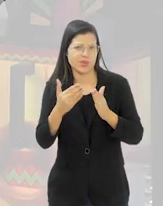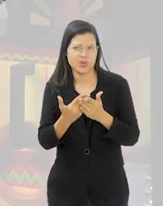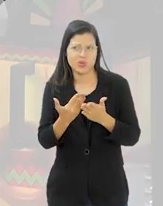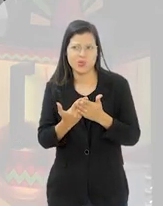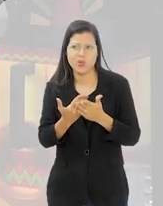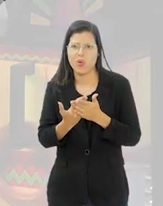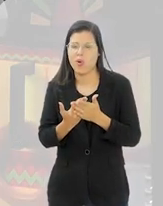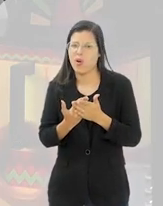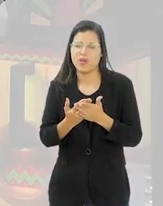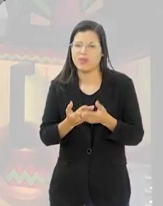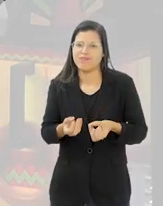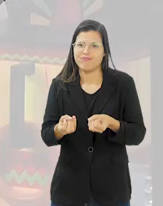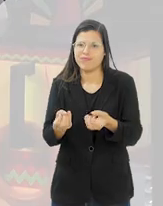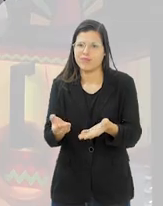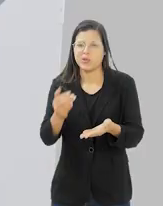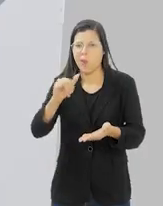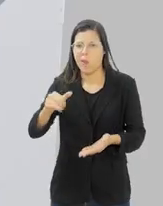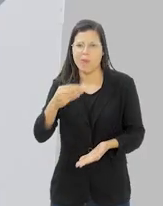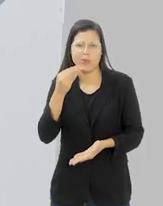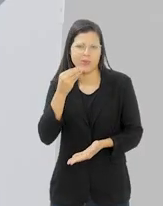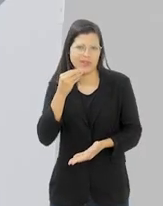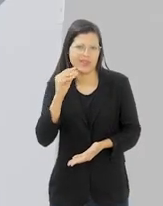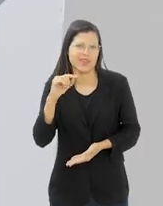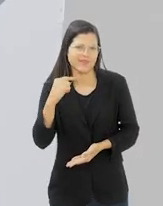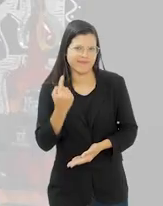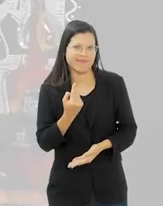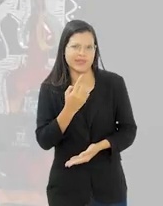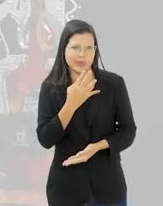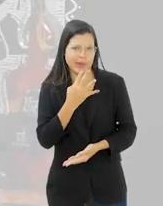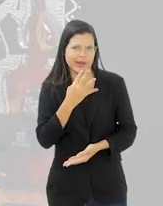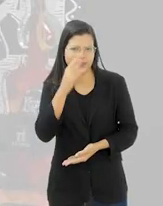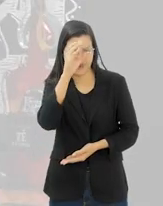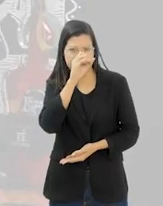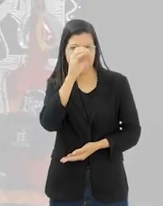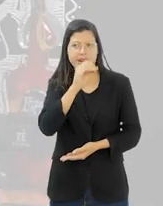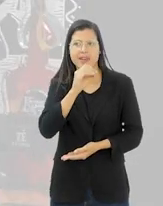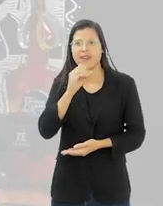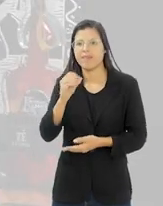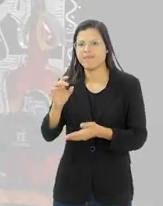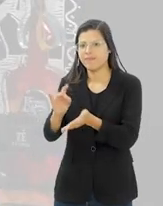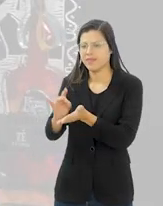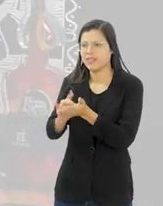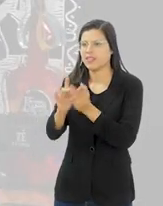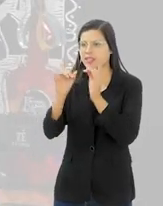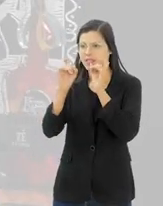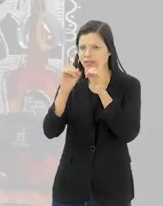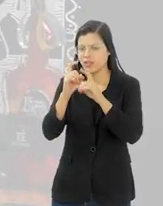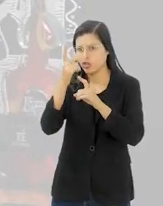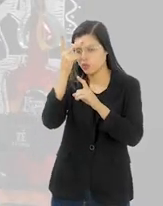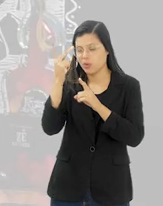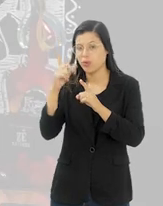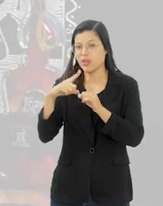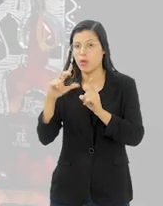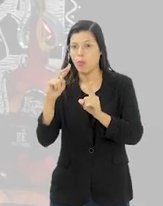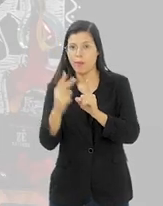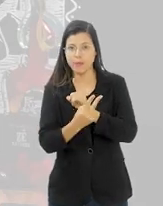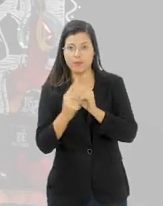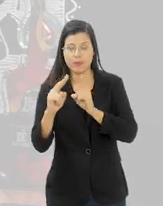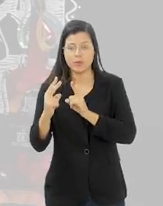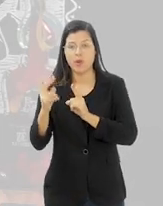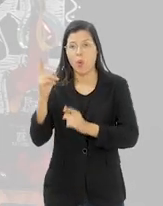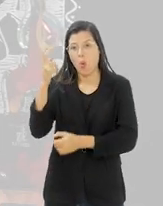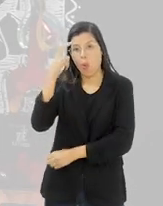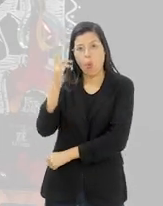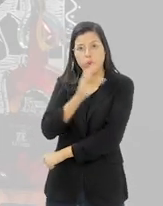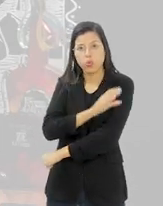dão a oportunidade da gente conhecer. Né? Exatamente. E é difícil fazer com que as pessoas tenham esse olhar cultural para o carnaval, né? O que